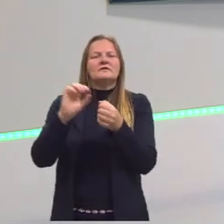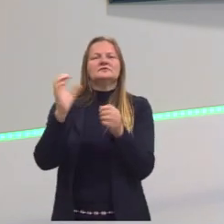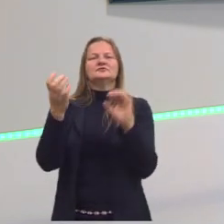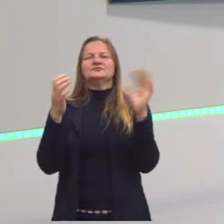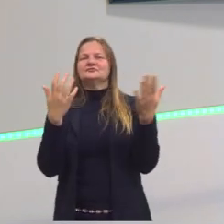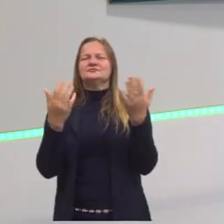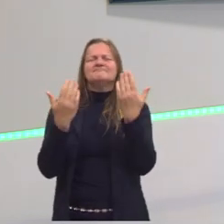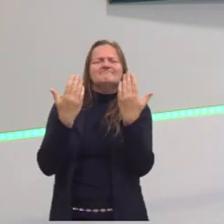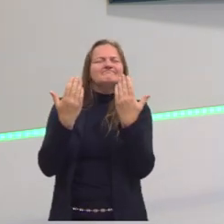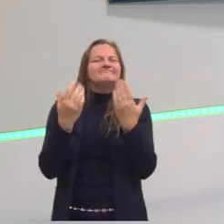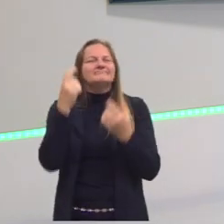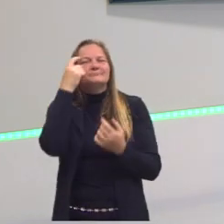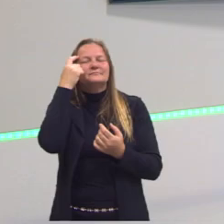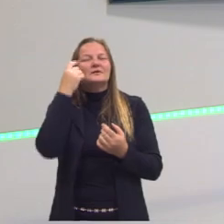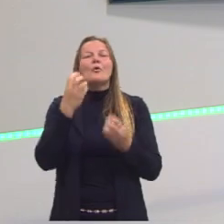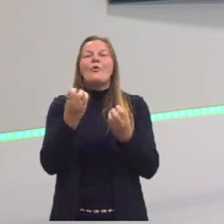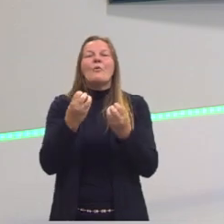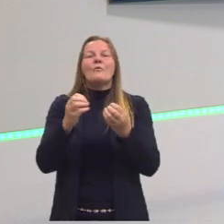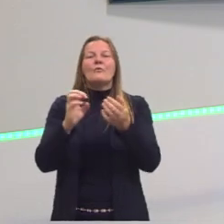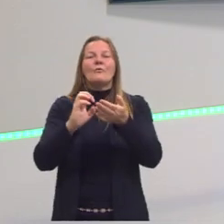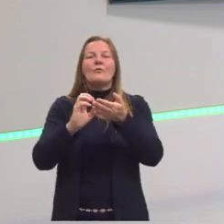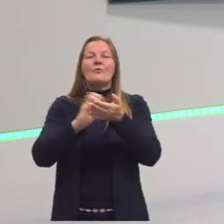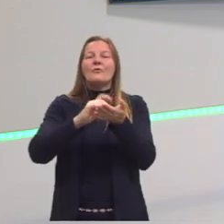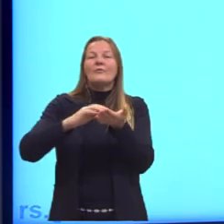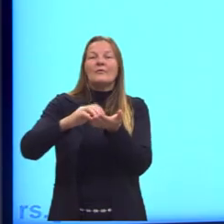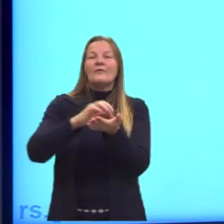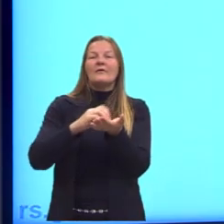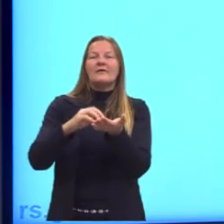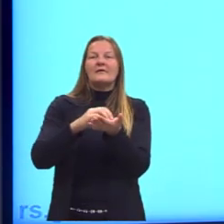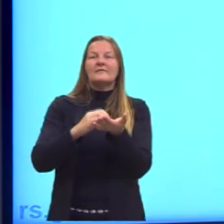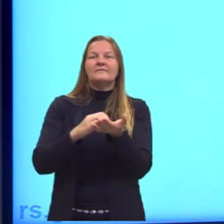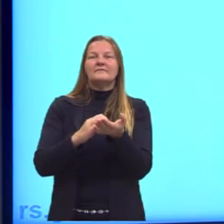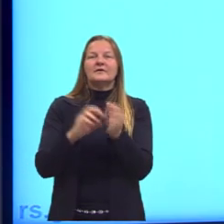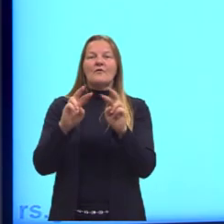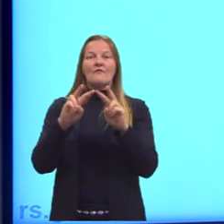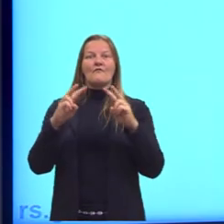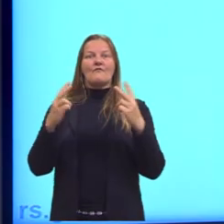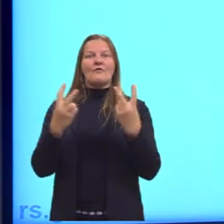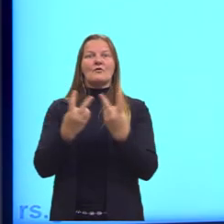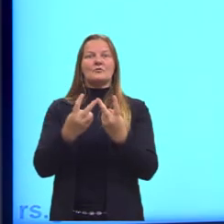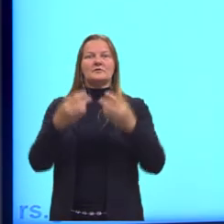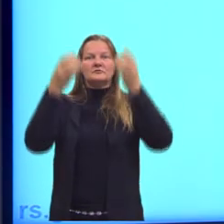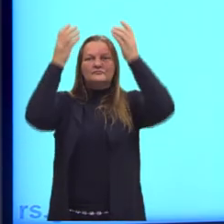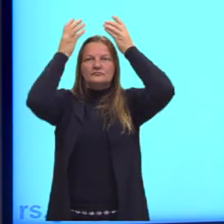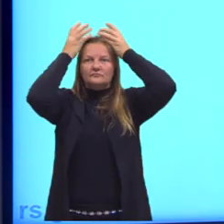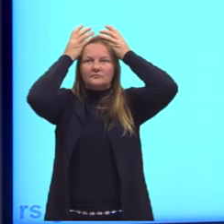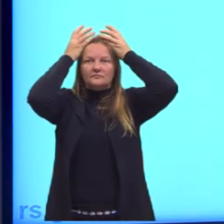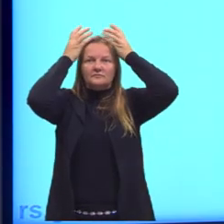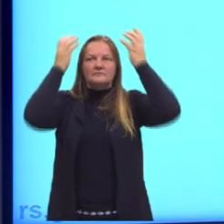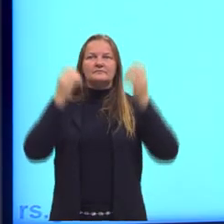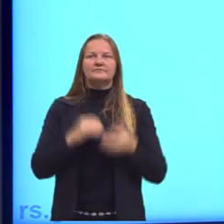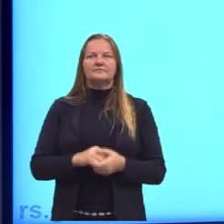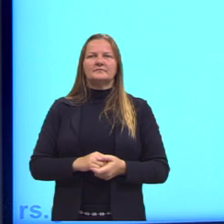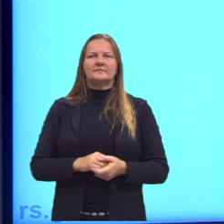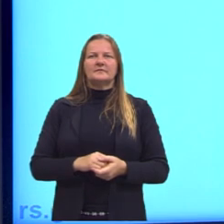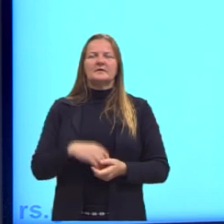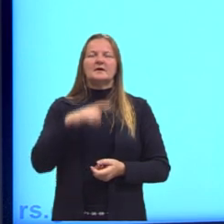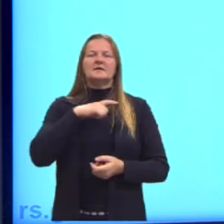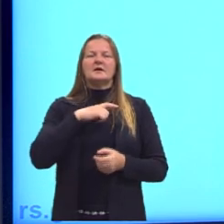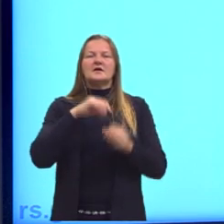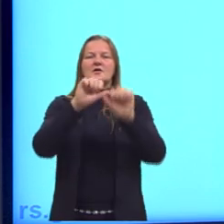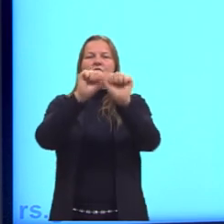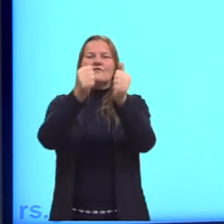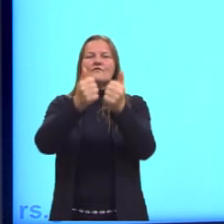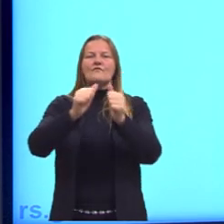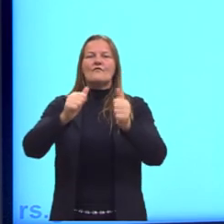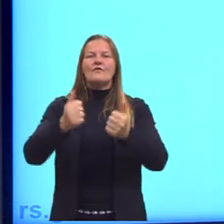porque como que a gente calcula a gente o volume de uma coroa e a gente tem esse formato